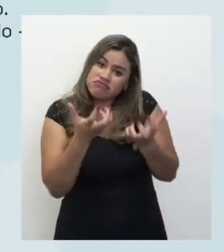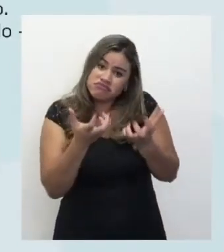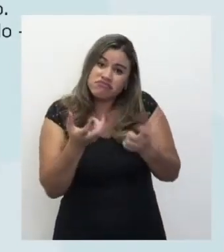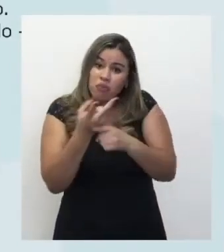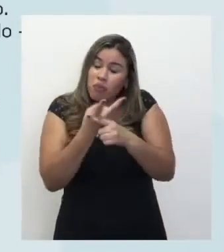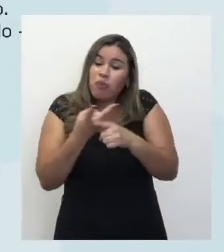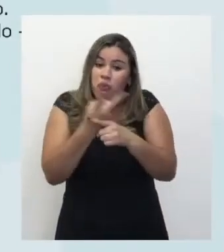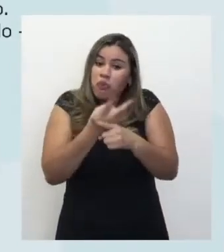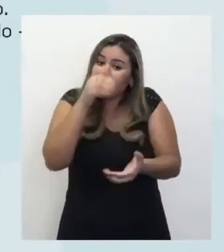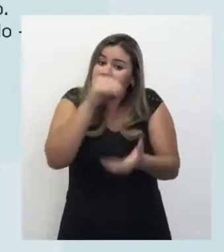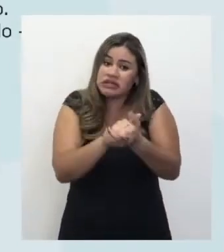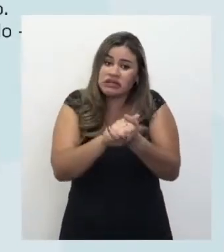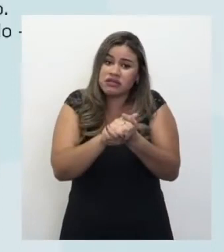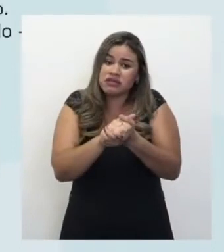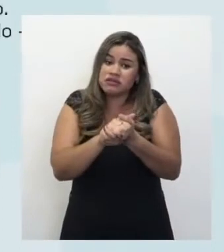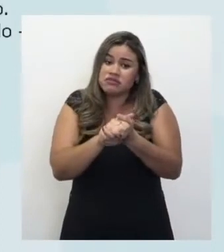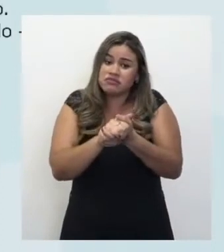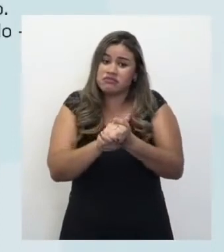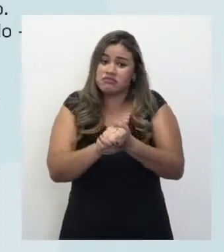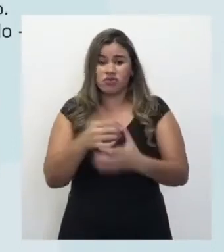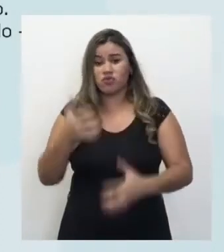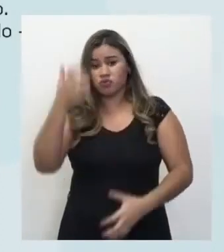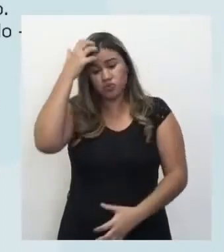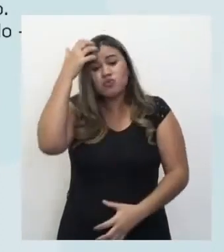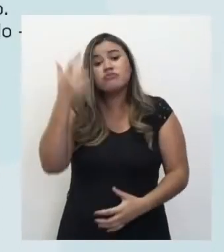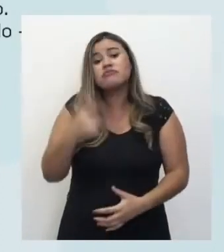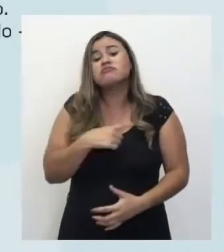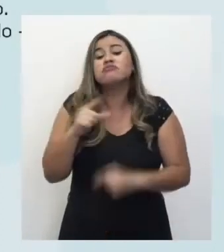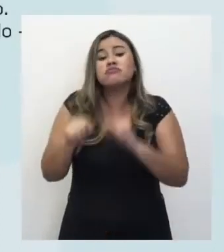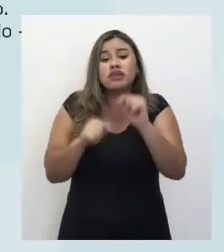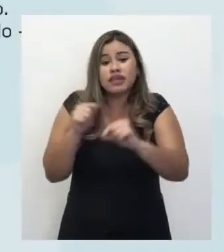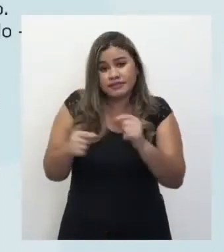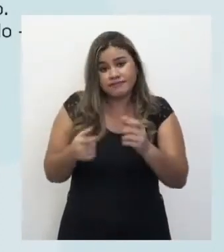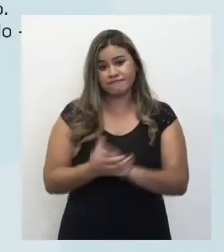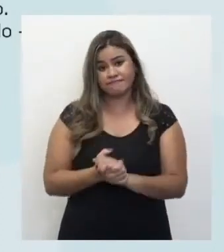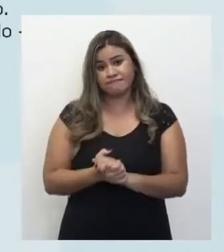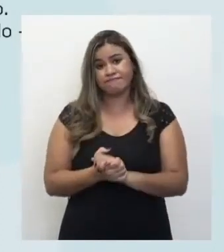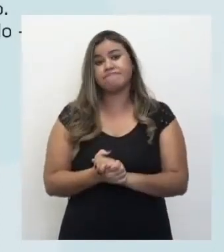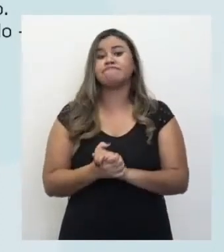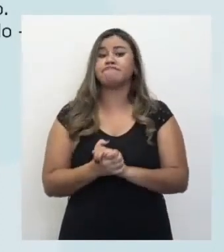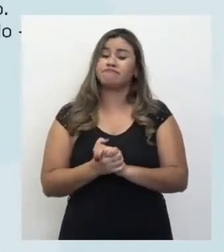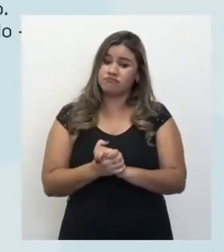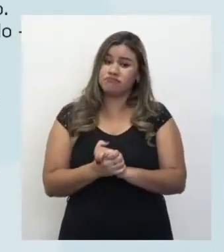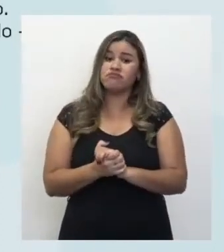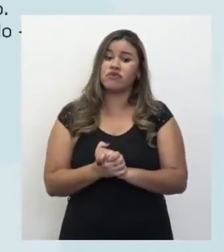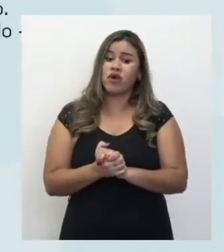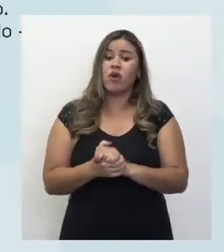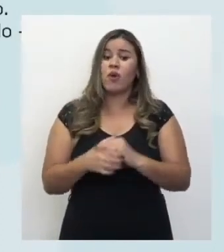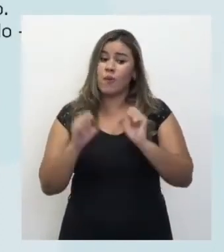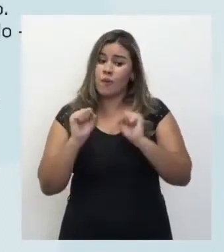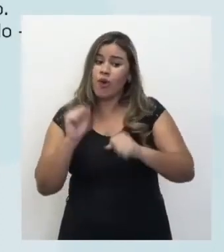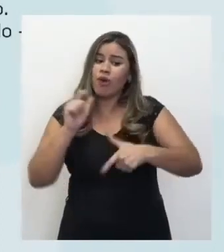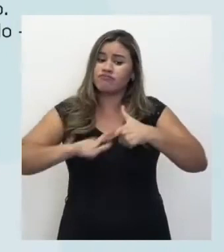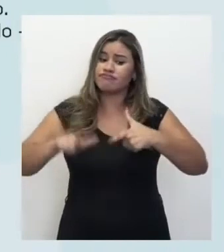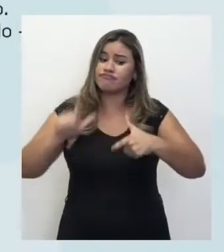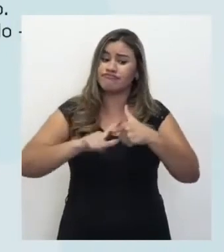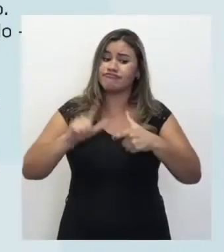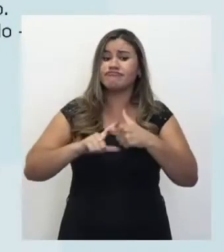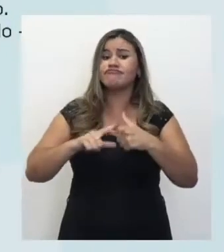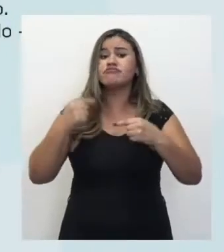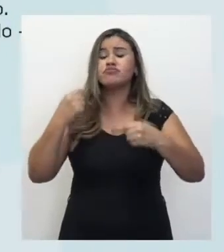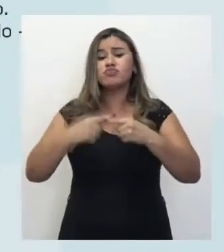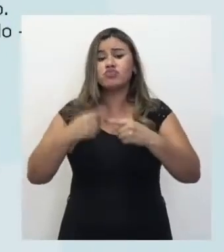marido dela. Que culpa vos tenho eu? Pode ser maior aviso, maior discrição e siso, que guardar